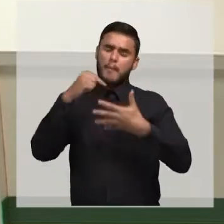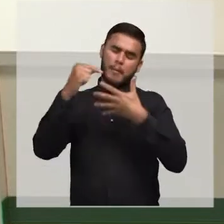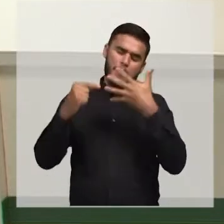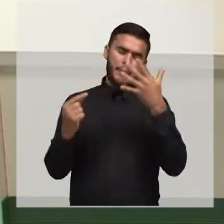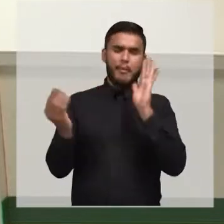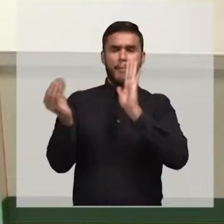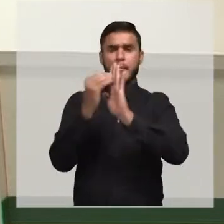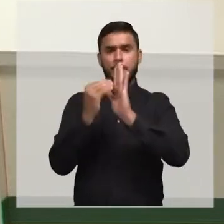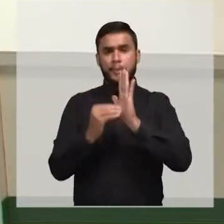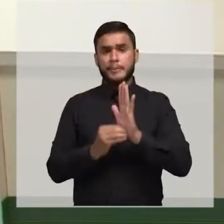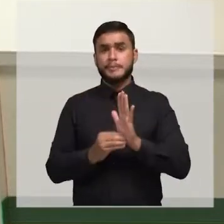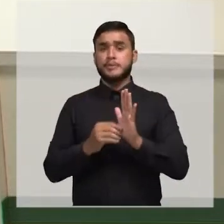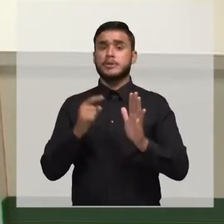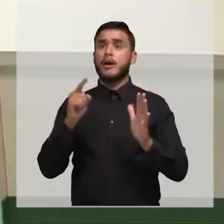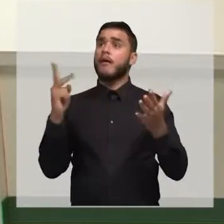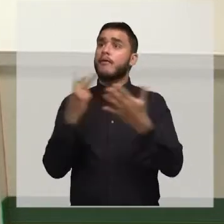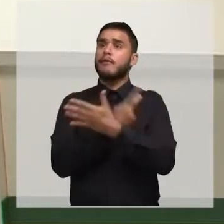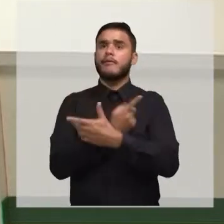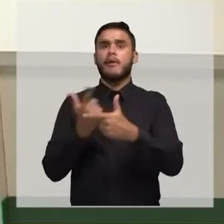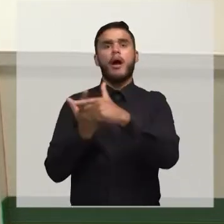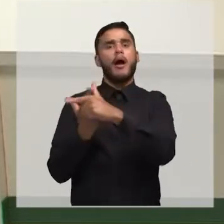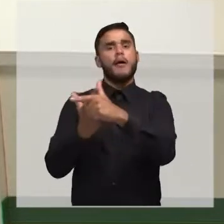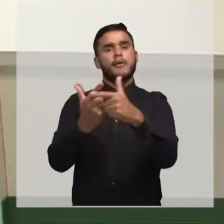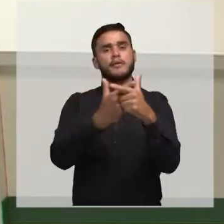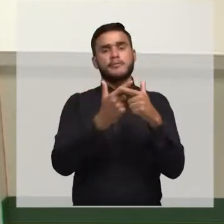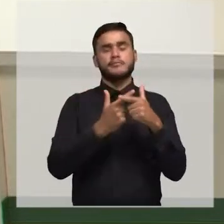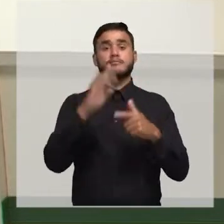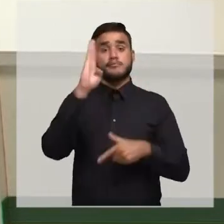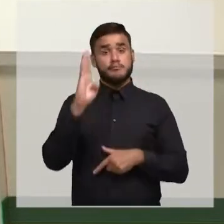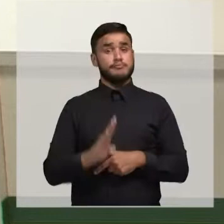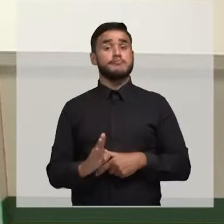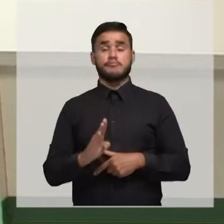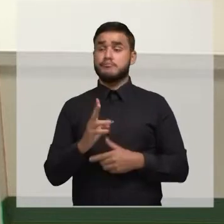inúmeras coisas que estão acontecendo no Brasil, que nunca deixaram de acontecer, coisas ruins, né?